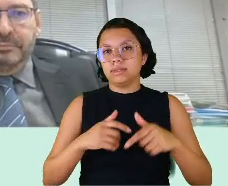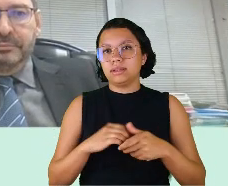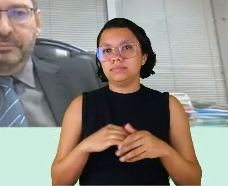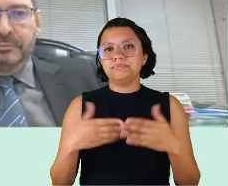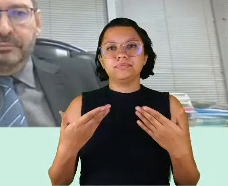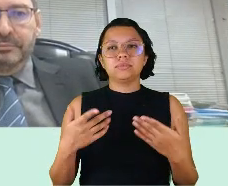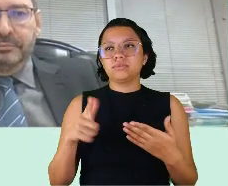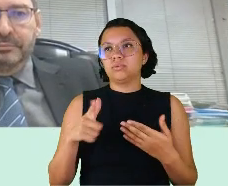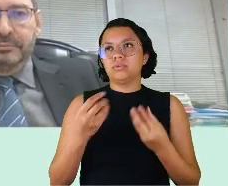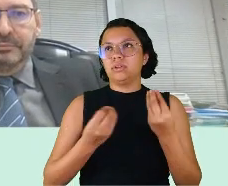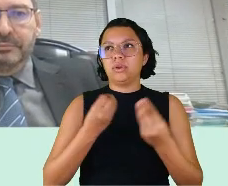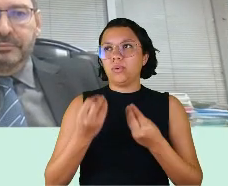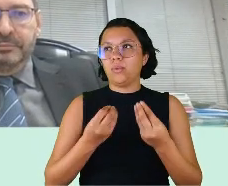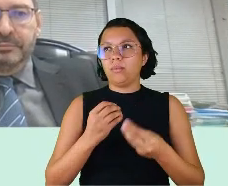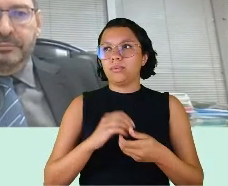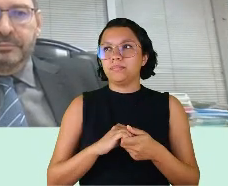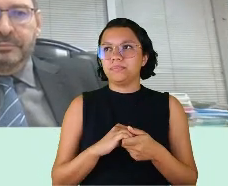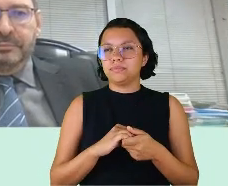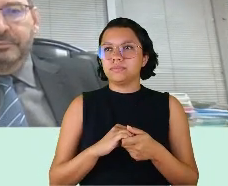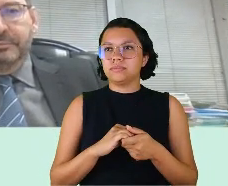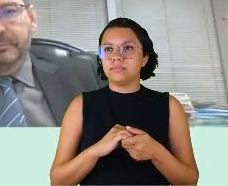trabalhar. Então, não tem como